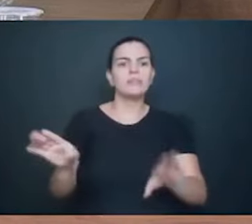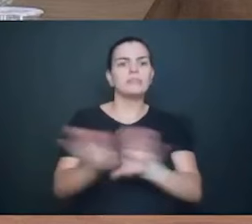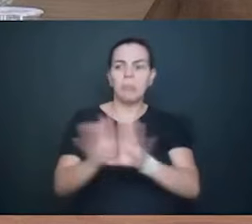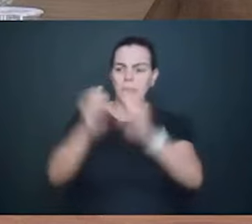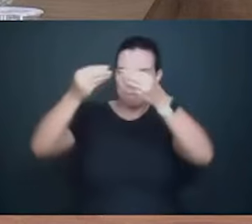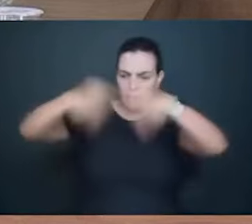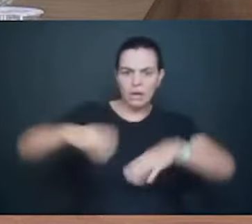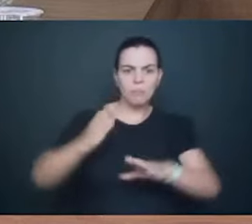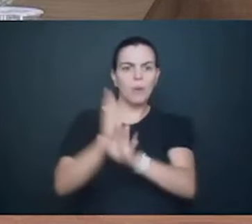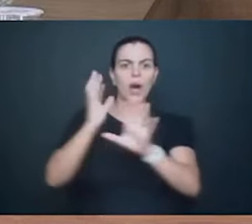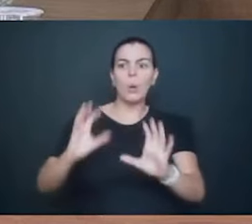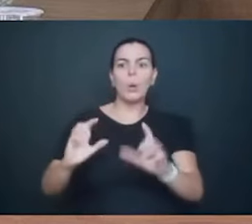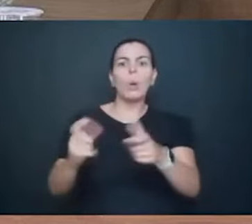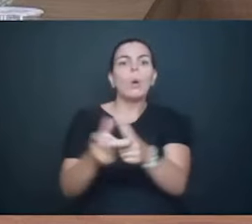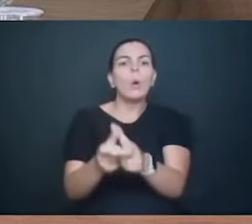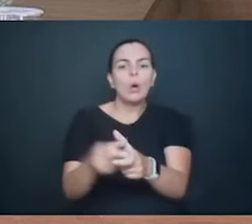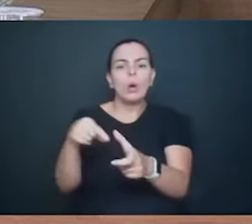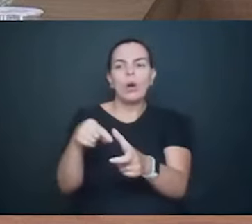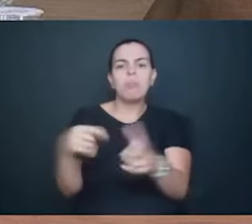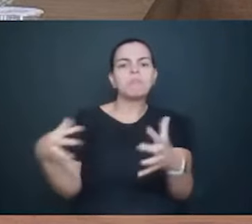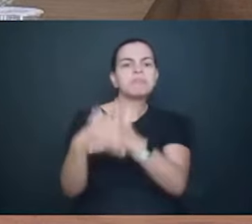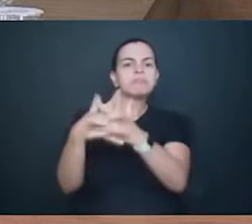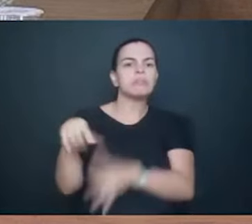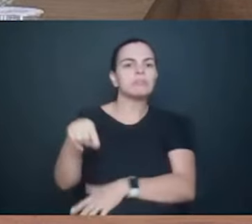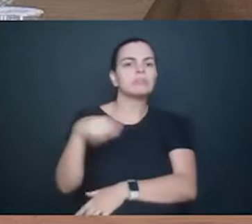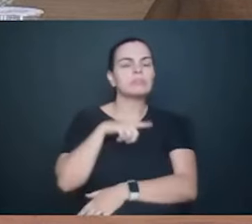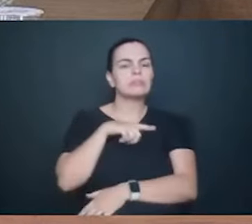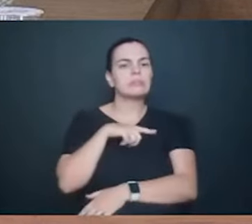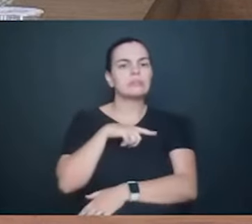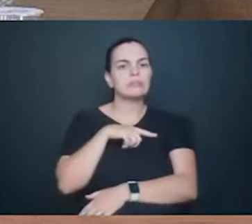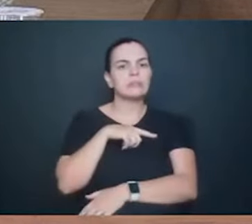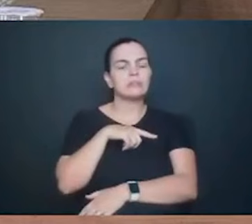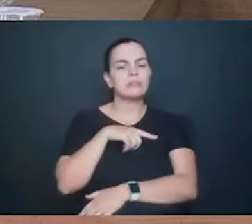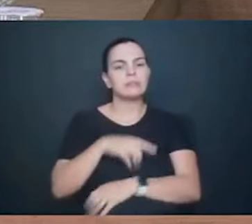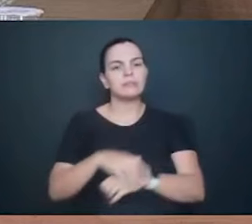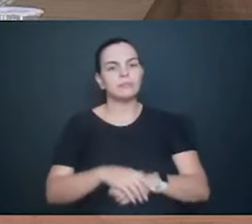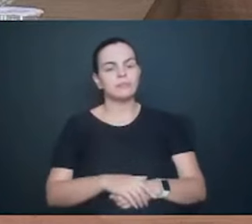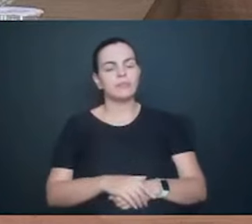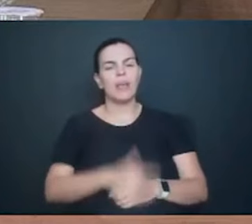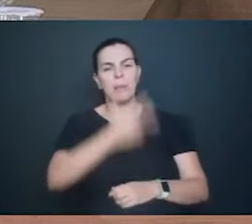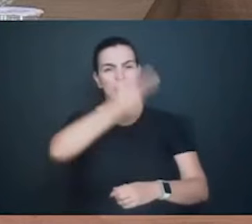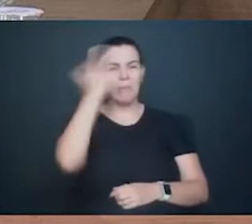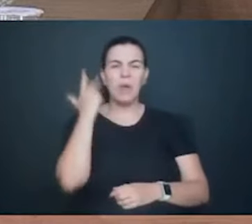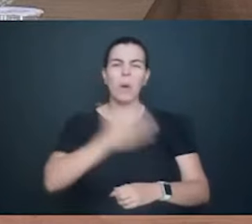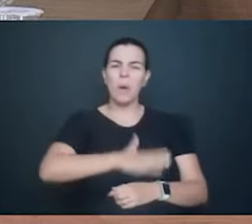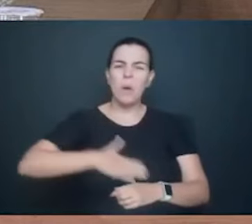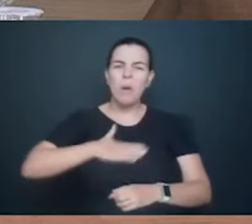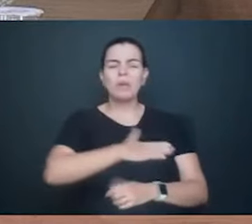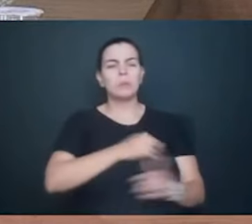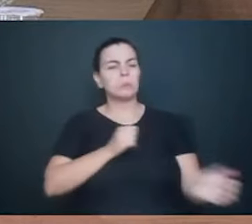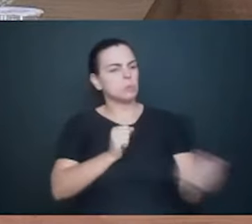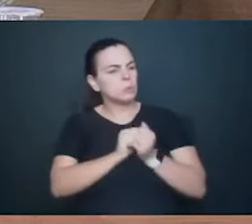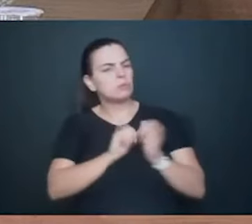Judiciário, ao determinar essa punição, cometeu uma injustiça com essas pessoas que vão lá no estádio para torcer, que vão com a família, que vão apoiar o time.